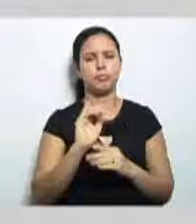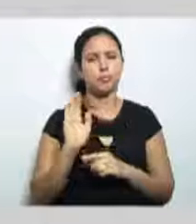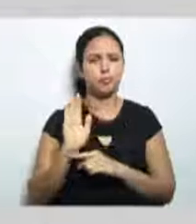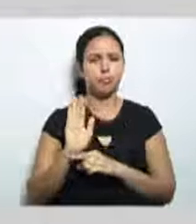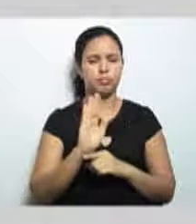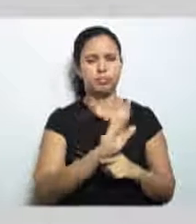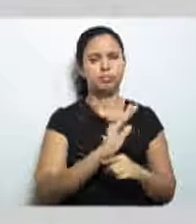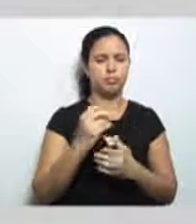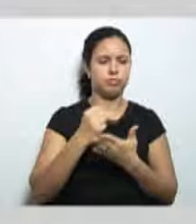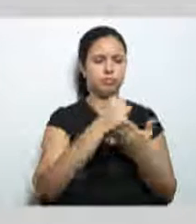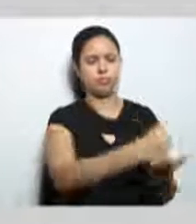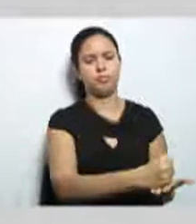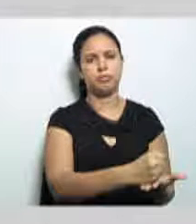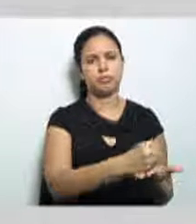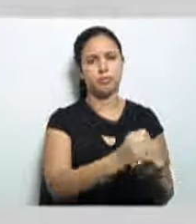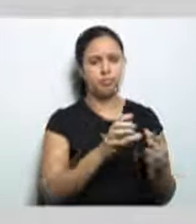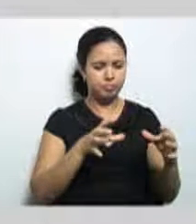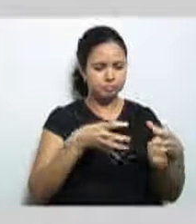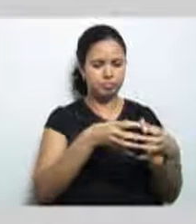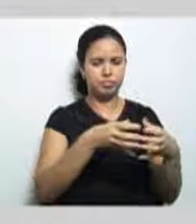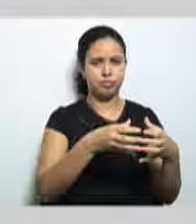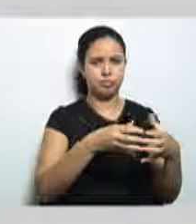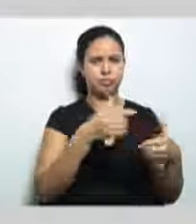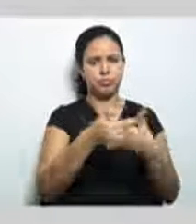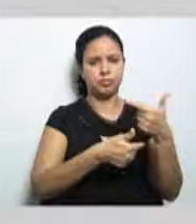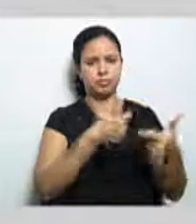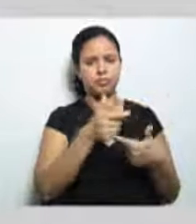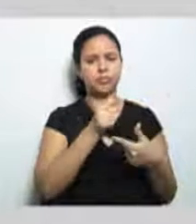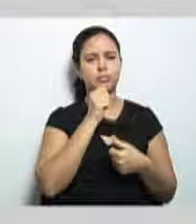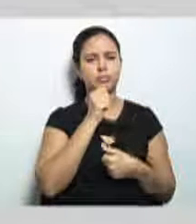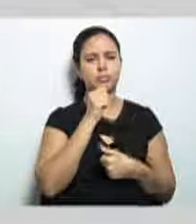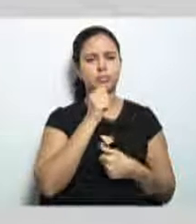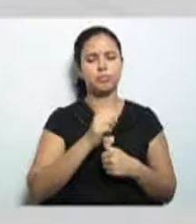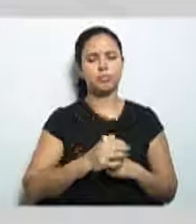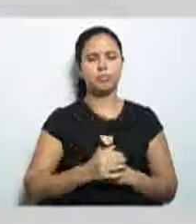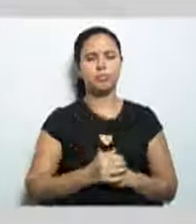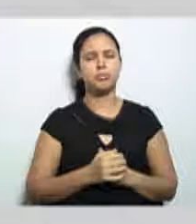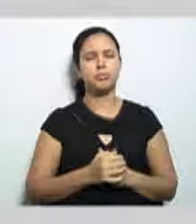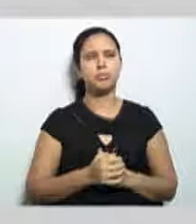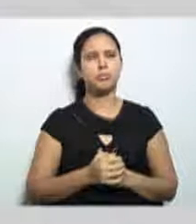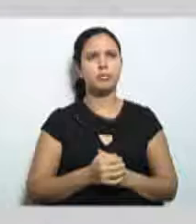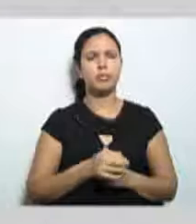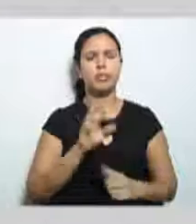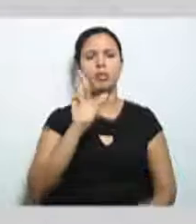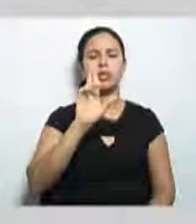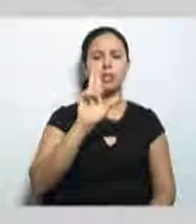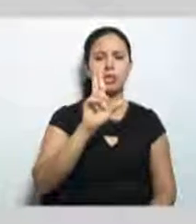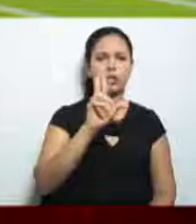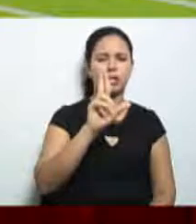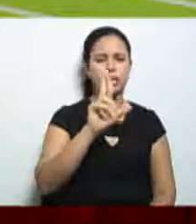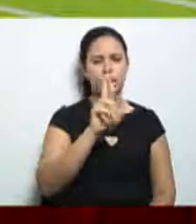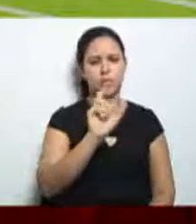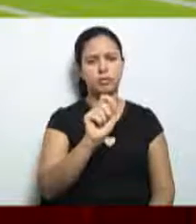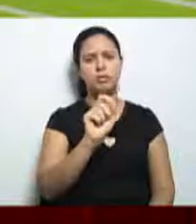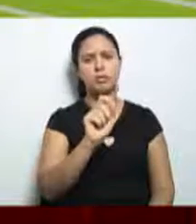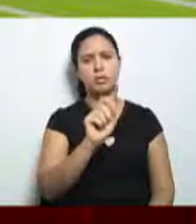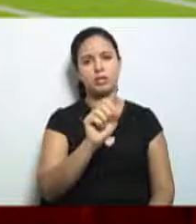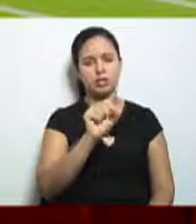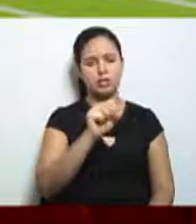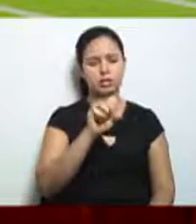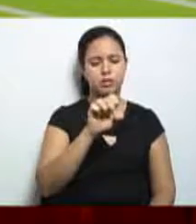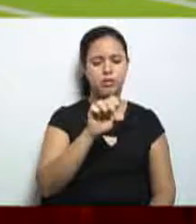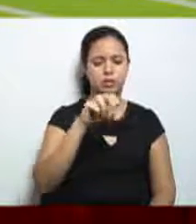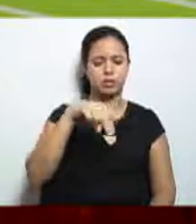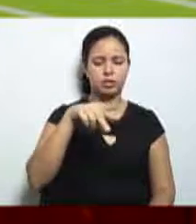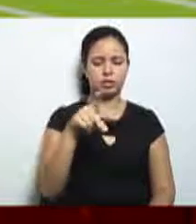trabalhava. Exatamente. E para a gente compreender um pouco, até para entender quem era o senhor feudal era o dono dessas terras.